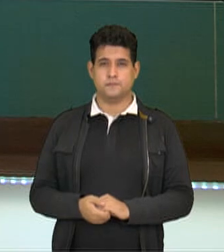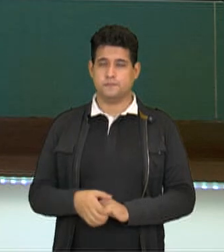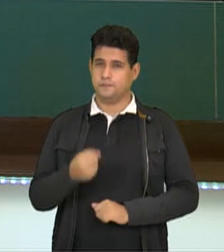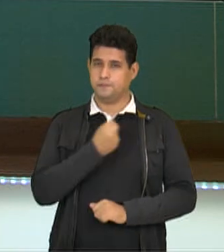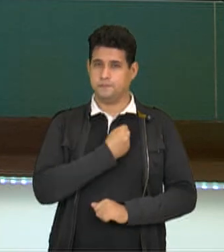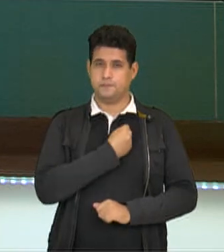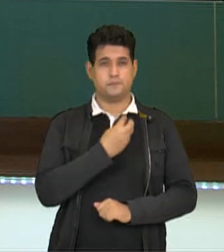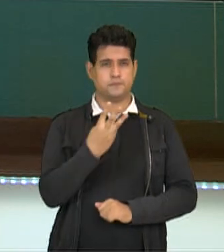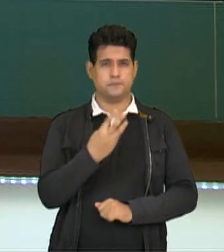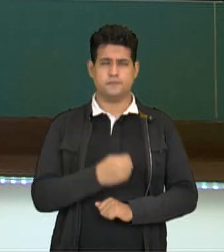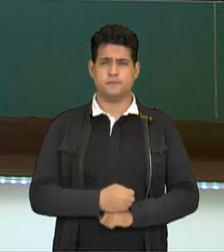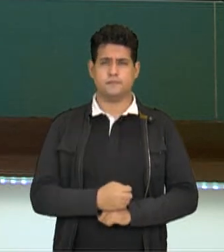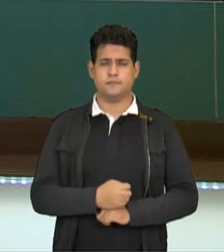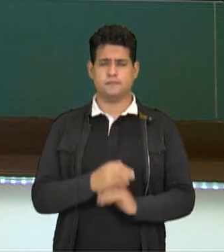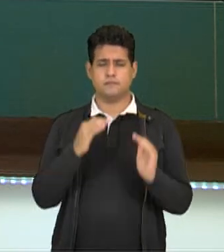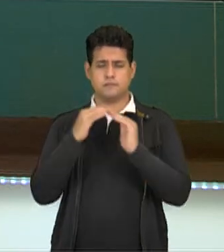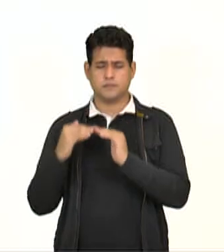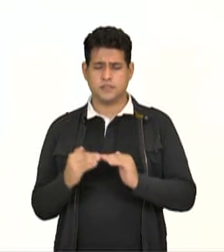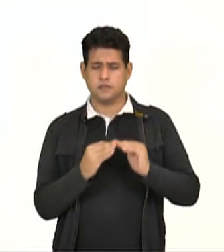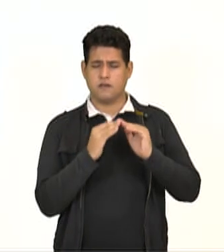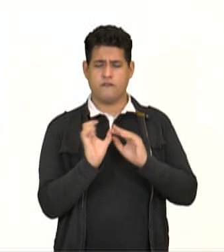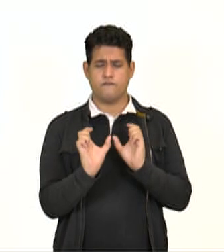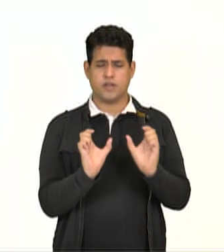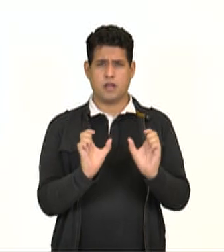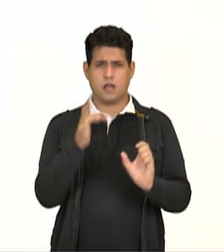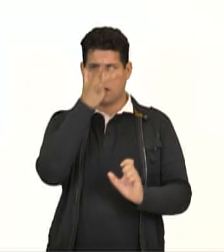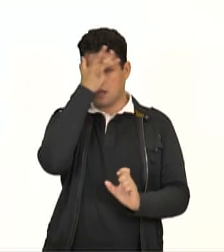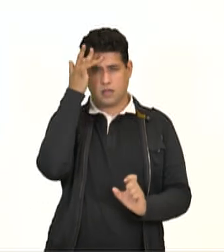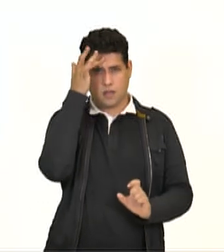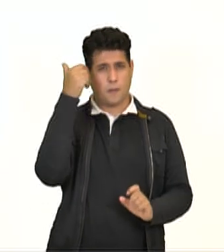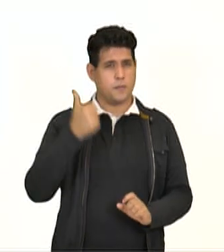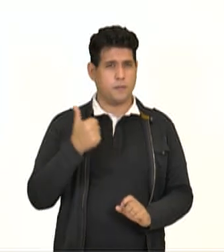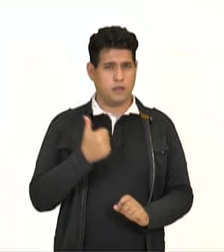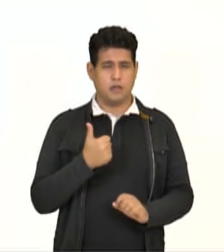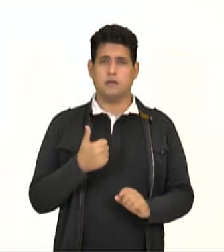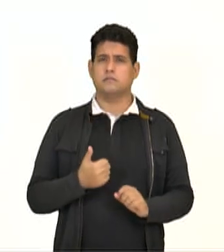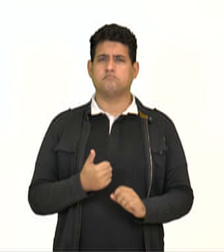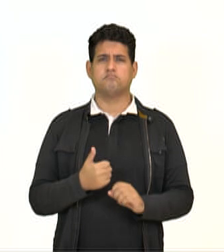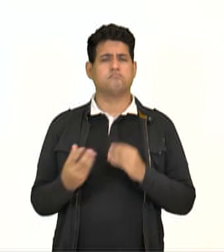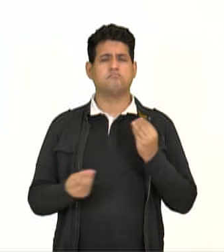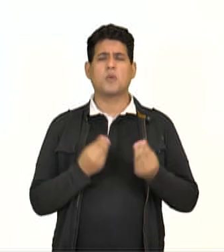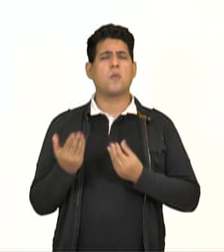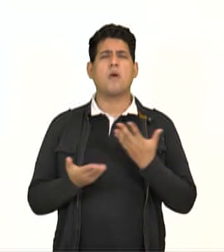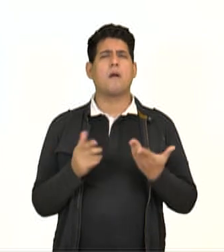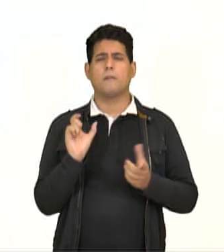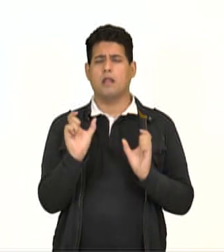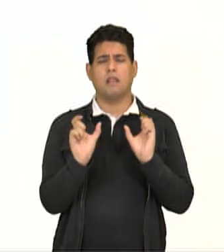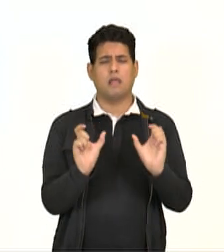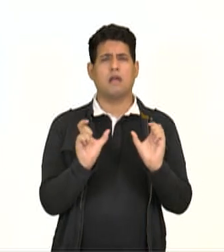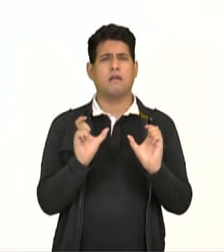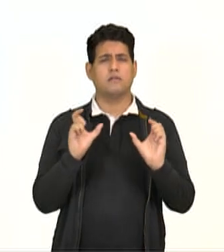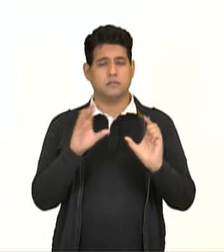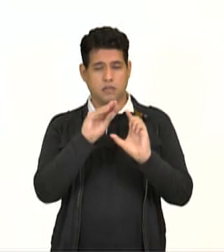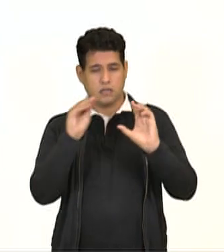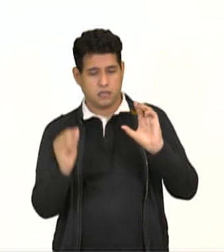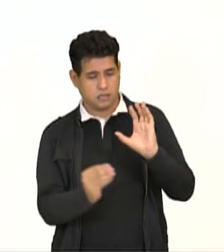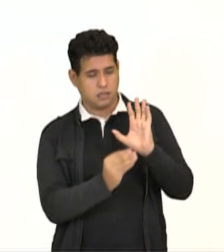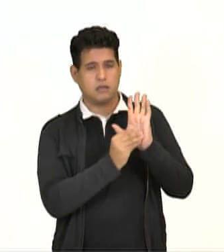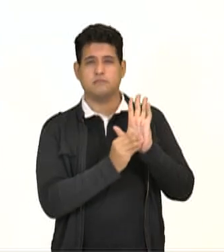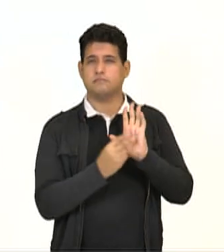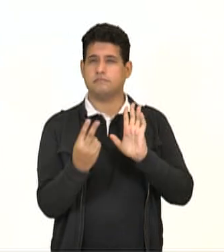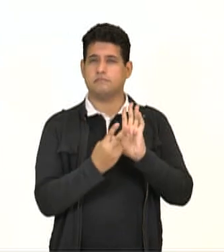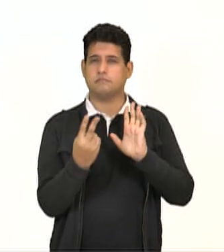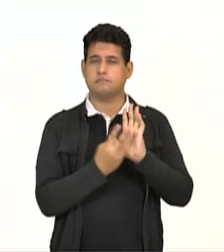Number 3. Considerando que a frase está na primeira condicional, com quais palavras você completaria os